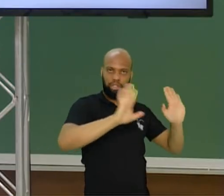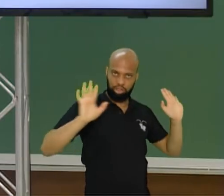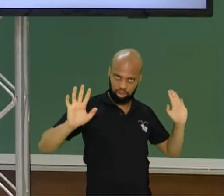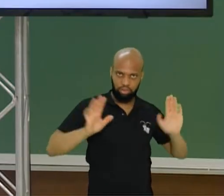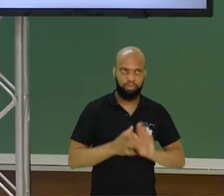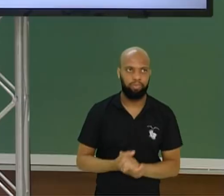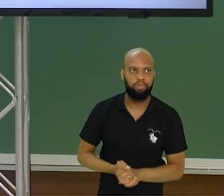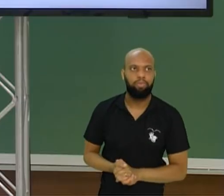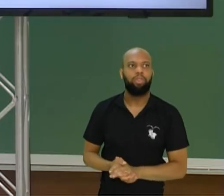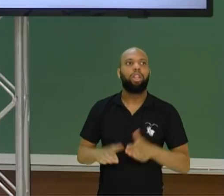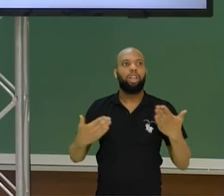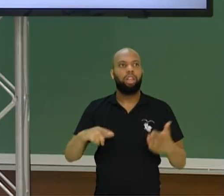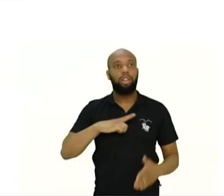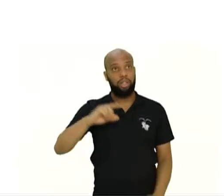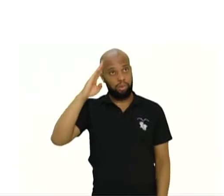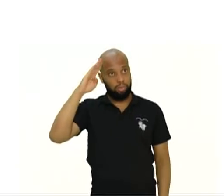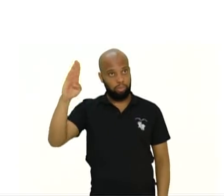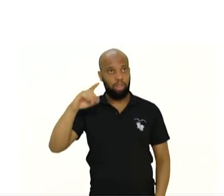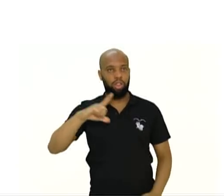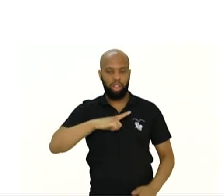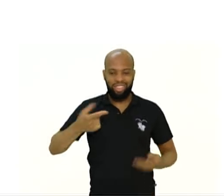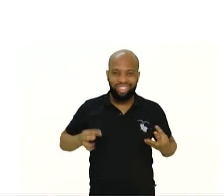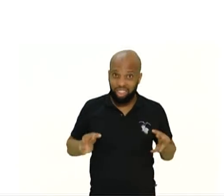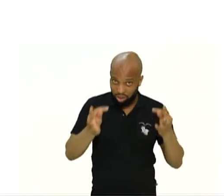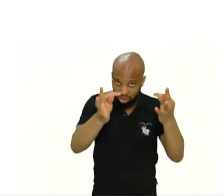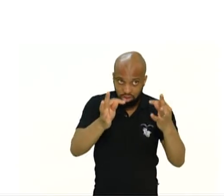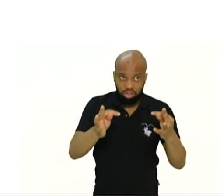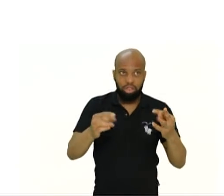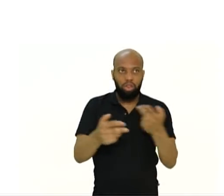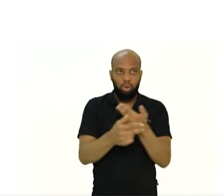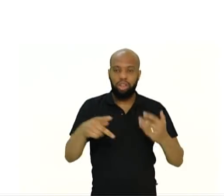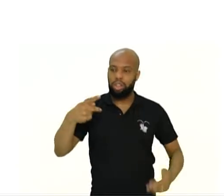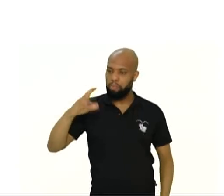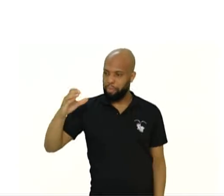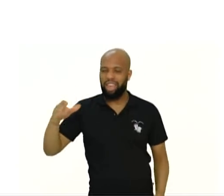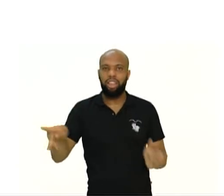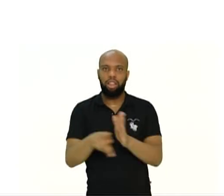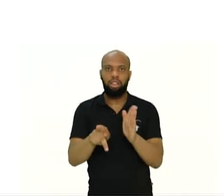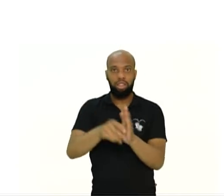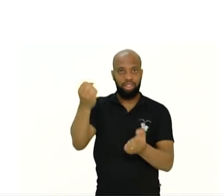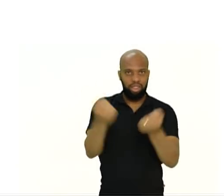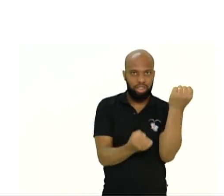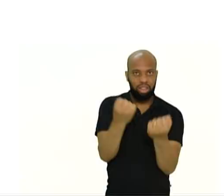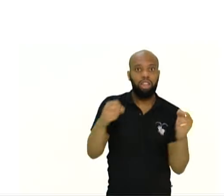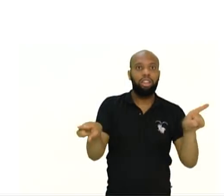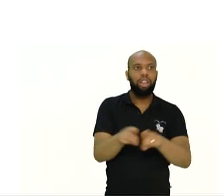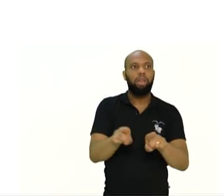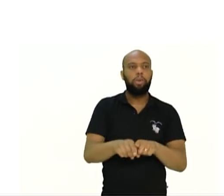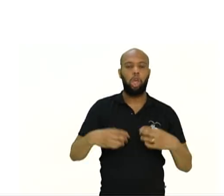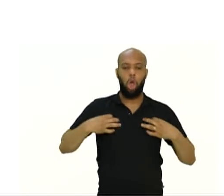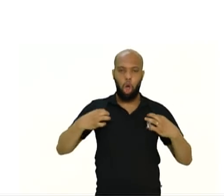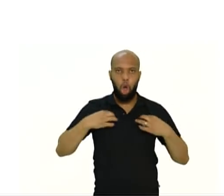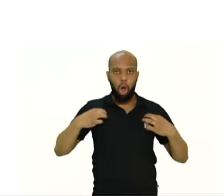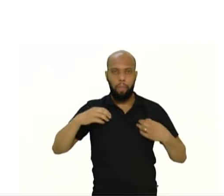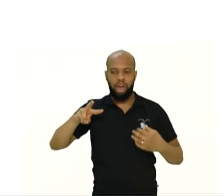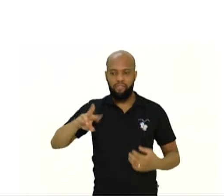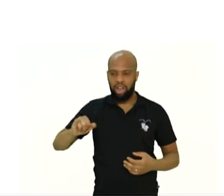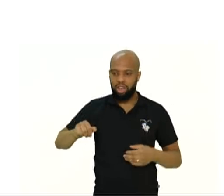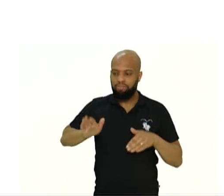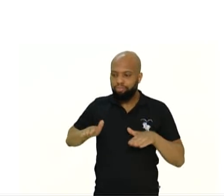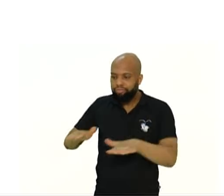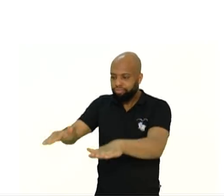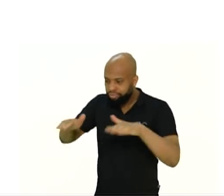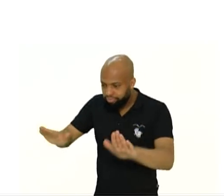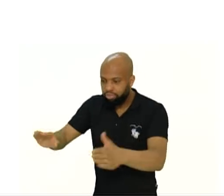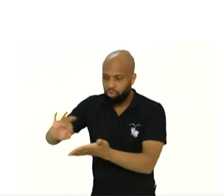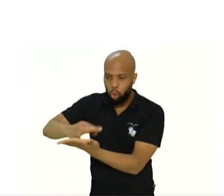exportados. Principalmente eletrônicos, né, peças de automóveis e peças de roupas para serem costuradas.